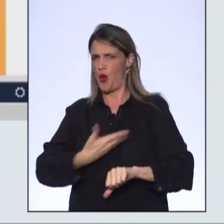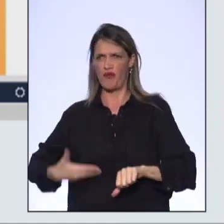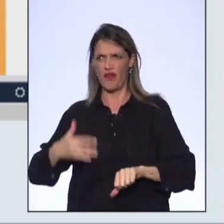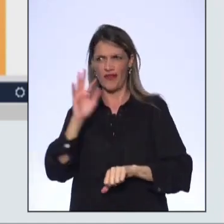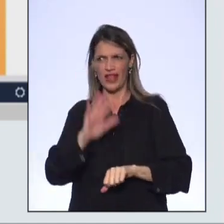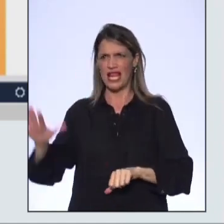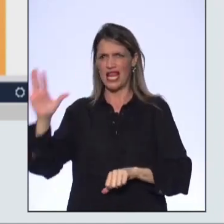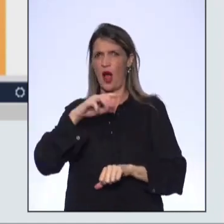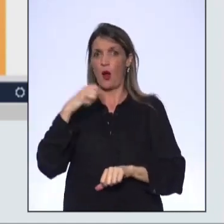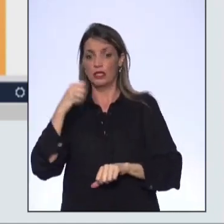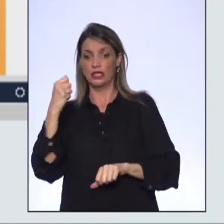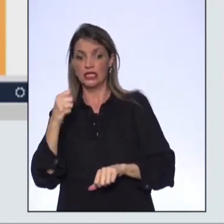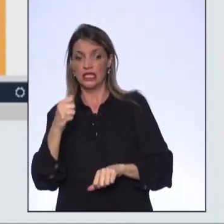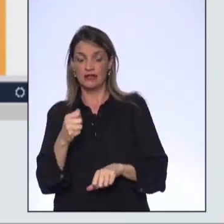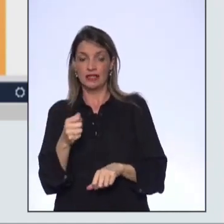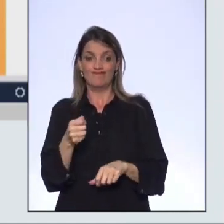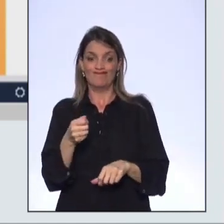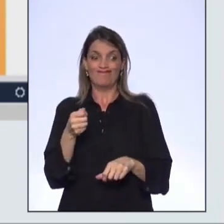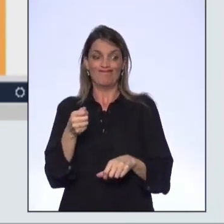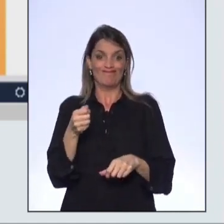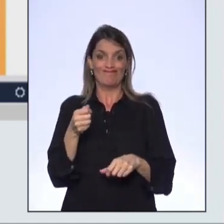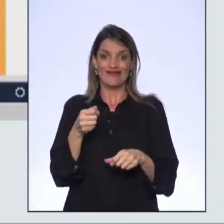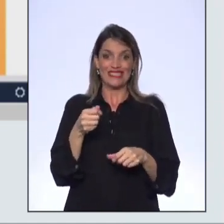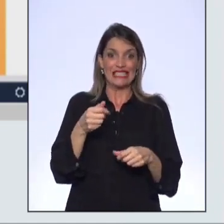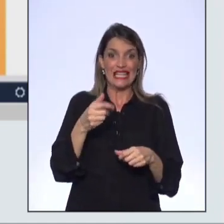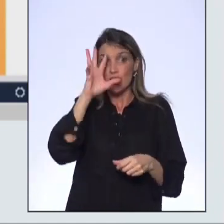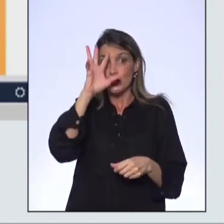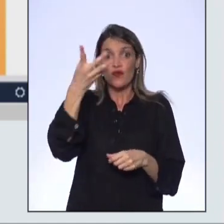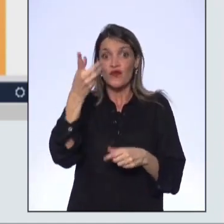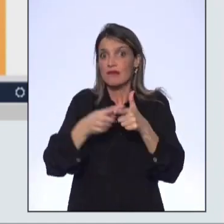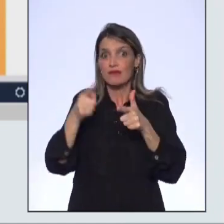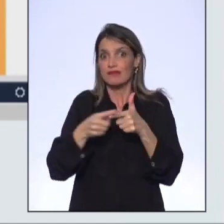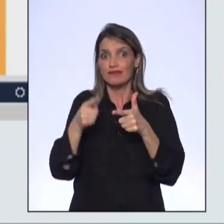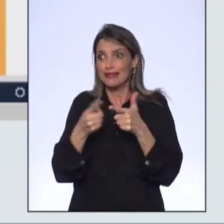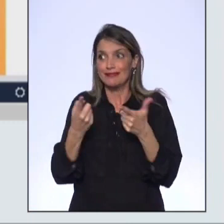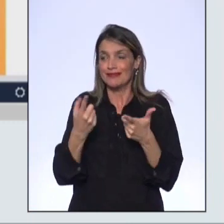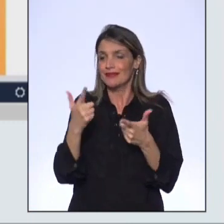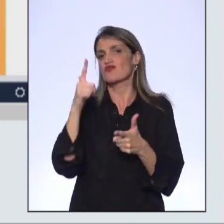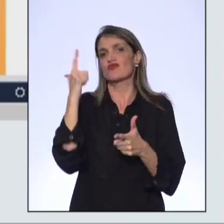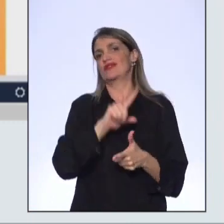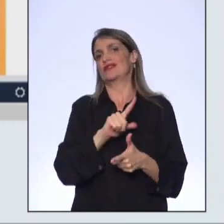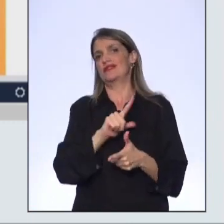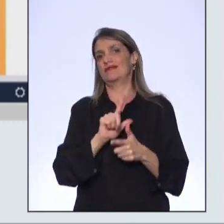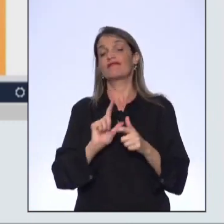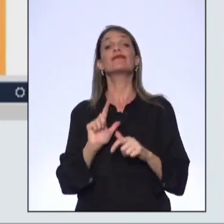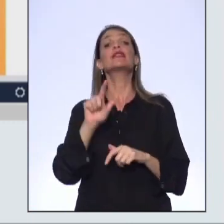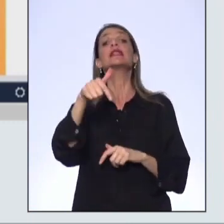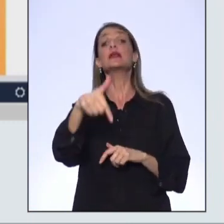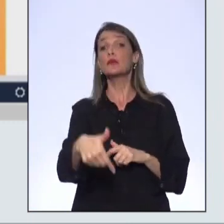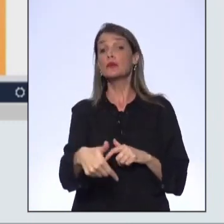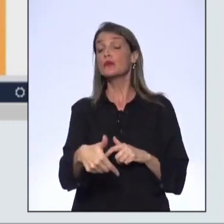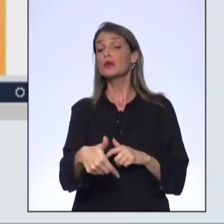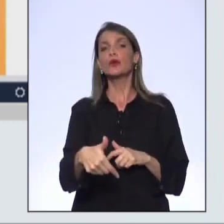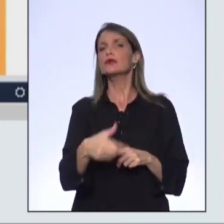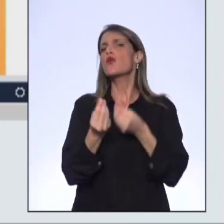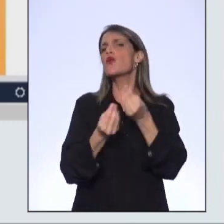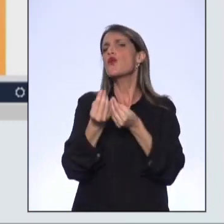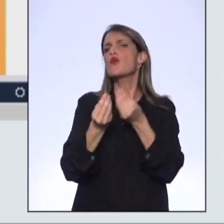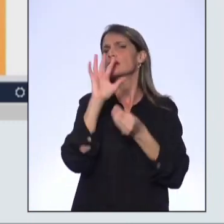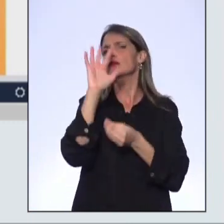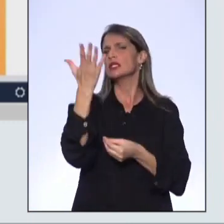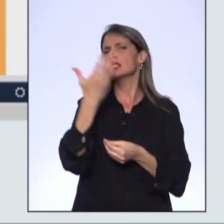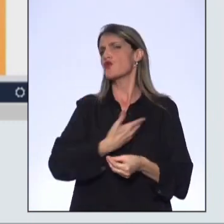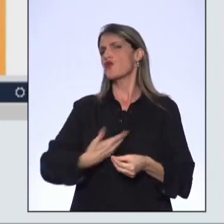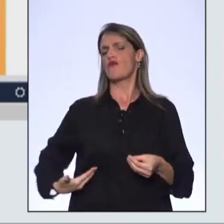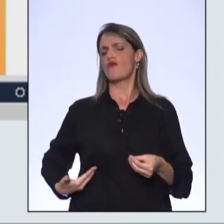que intervir para tentar solucionar o problema. Mais à frente, nós vamos analisar como ocorria essa ação do